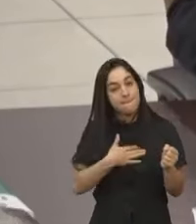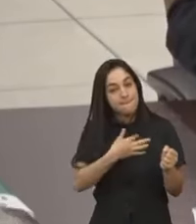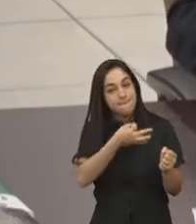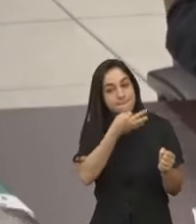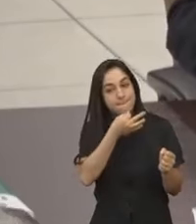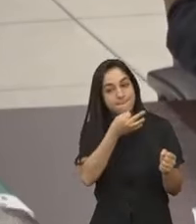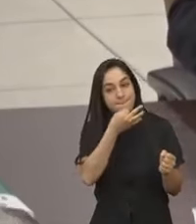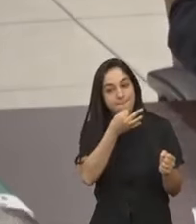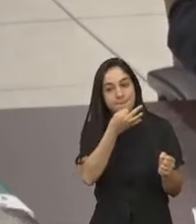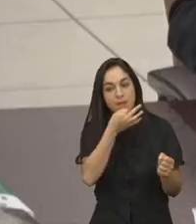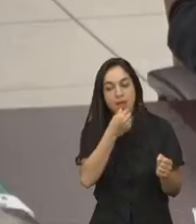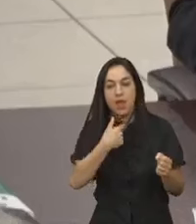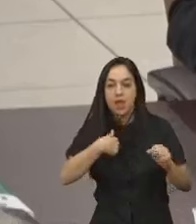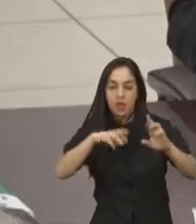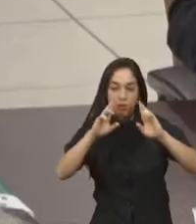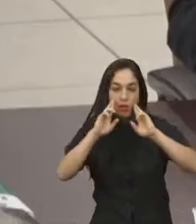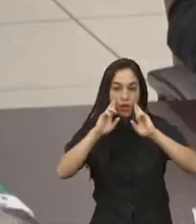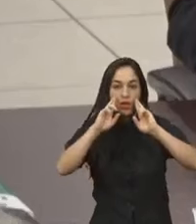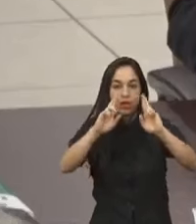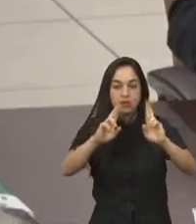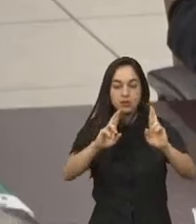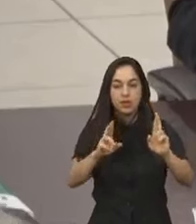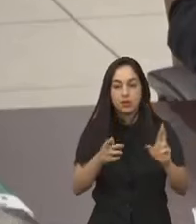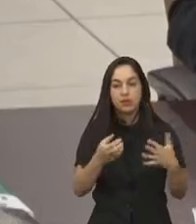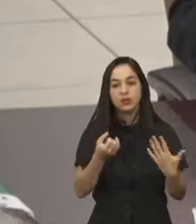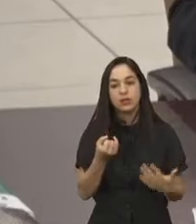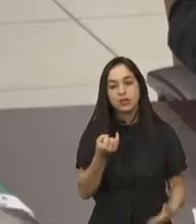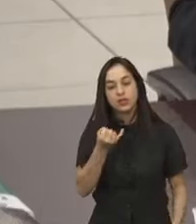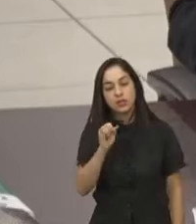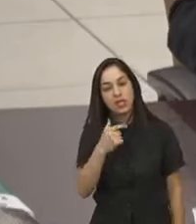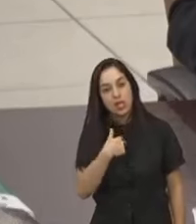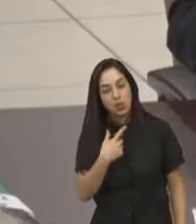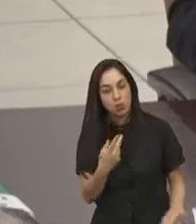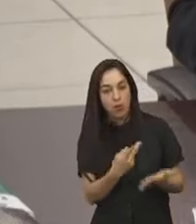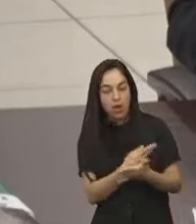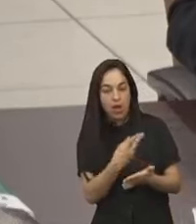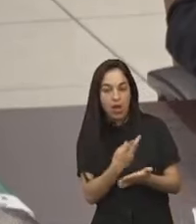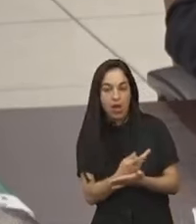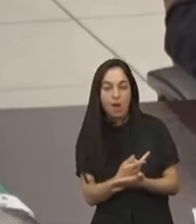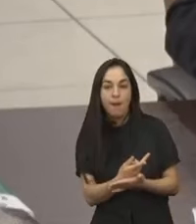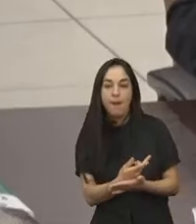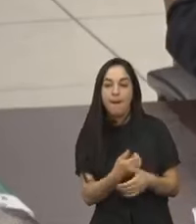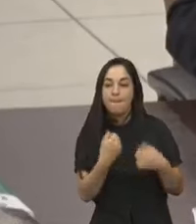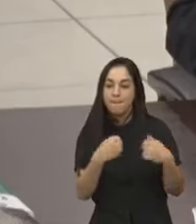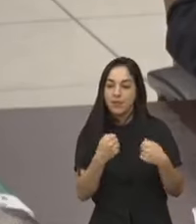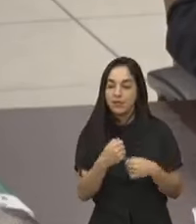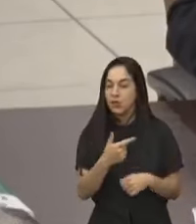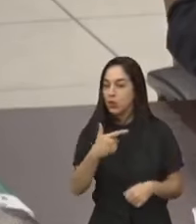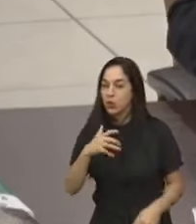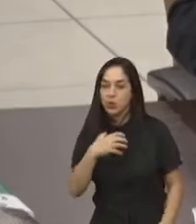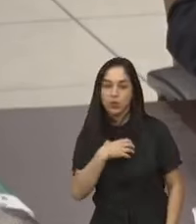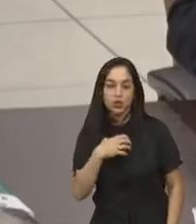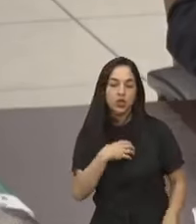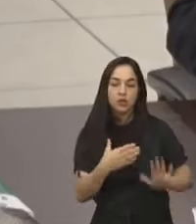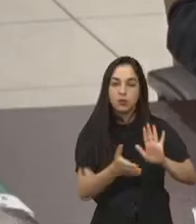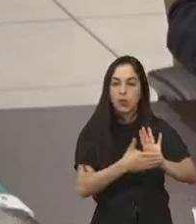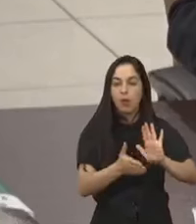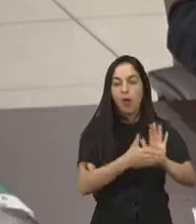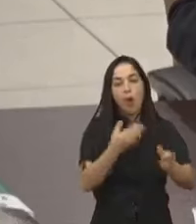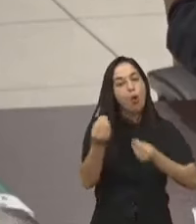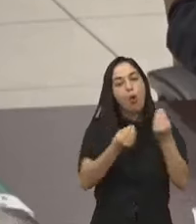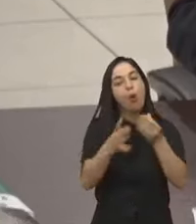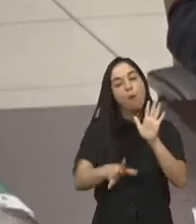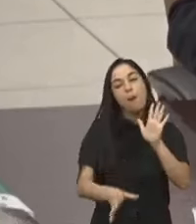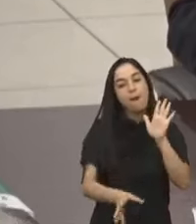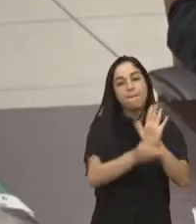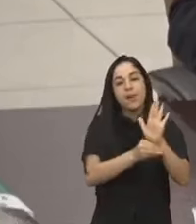opinião, né, e respeito, caso esteja equivocado, teria que ser em outro formato de propositura, como uma